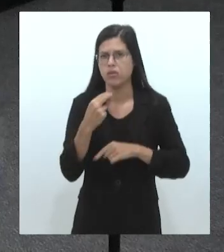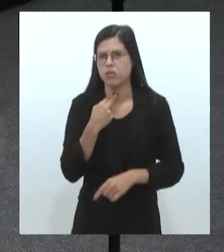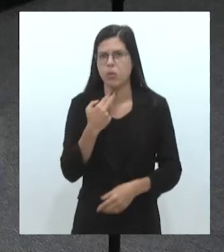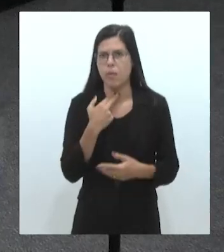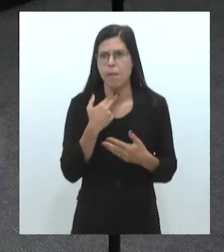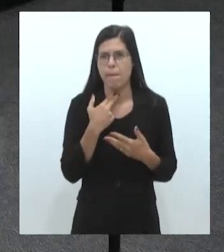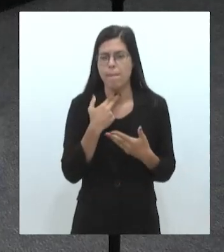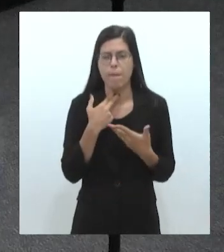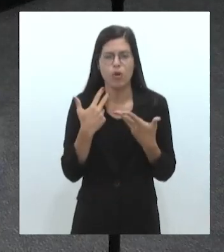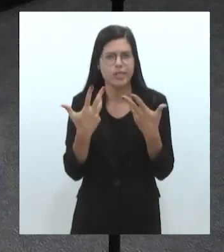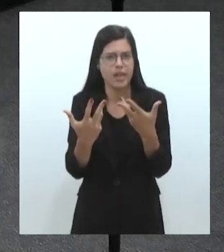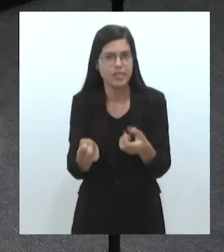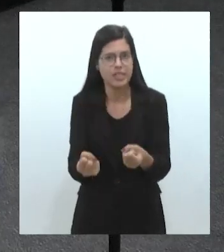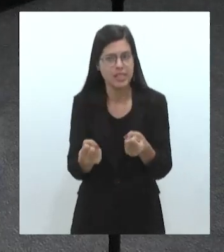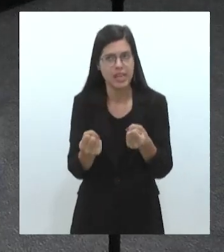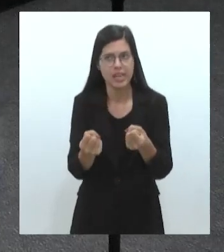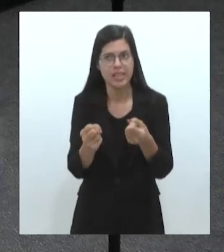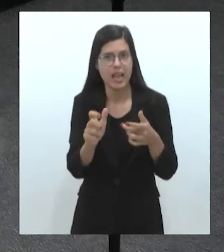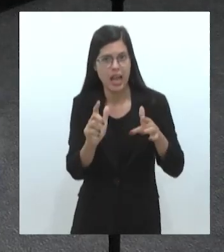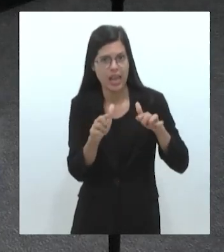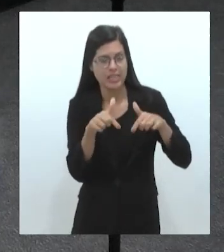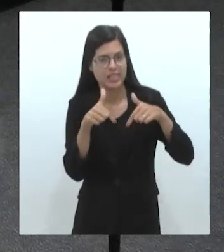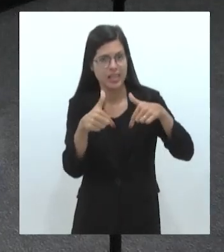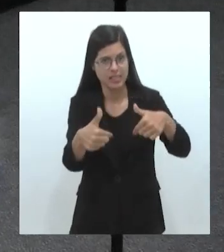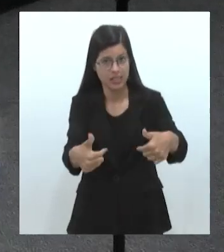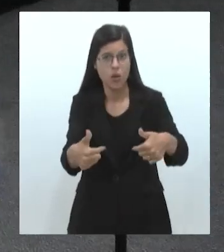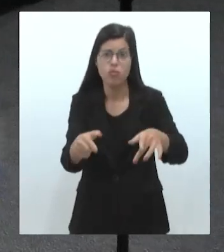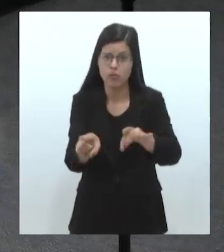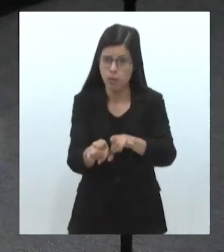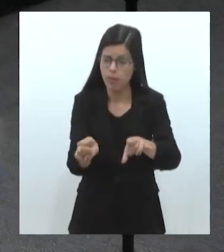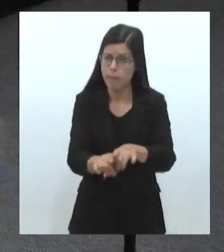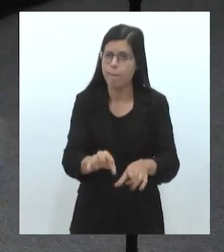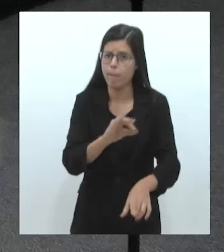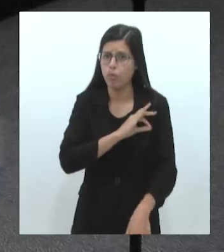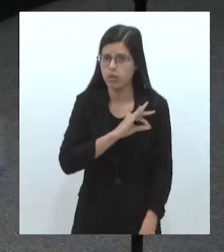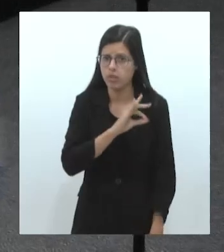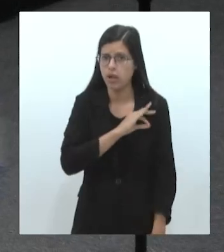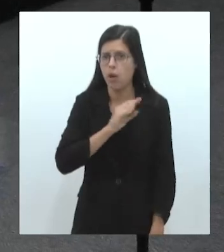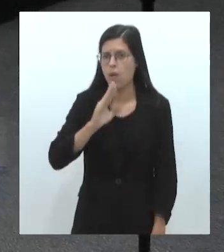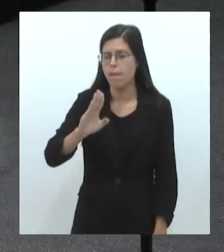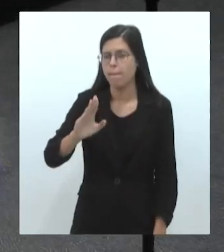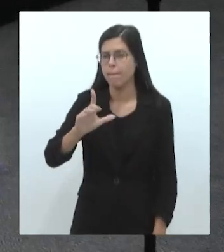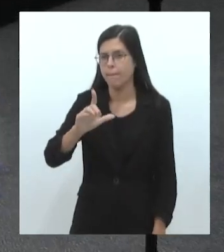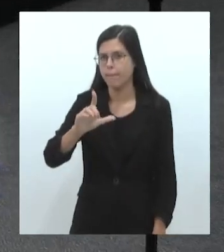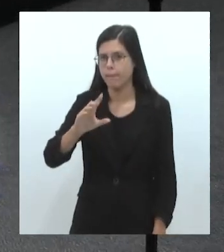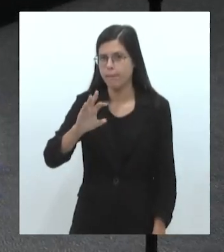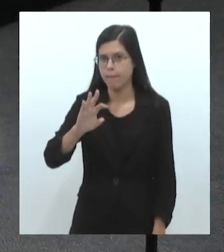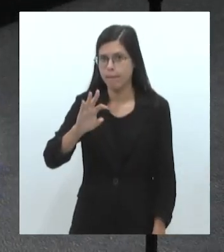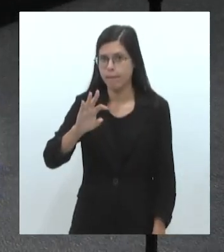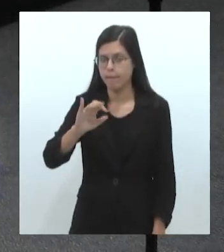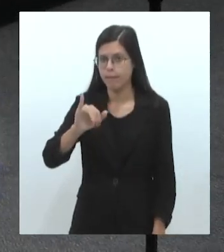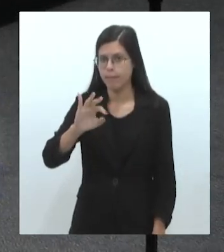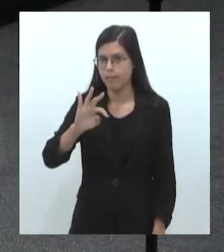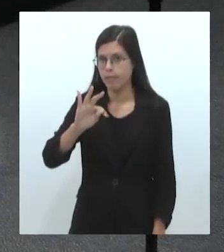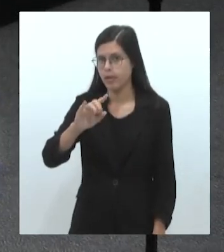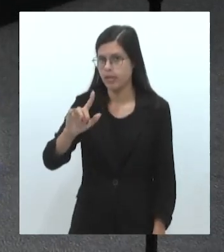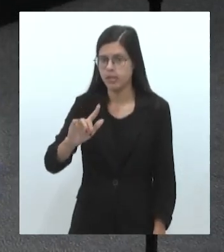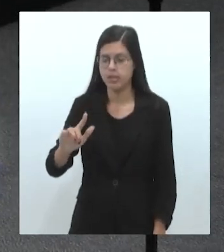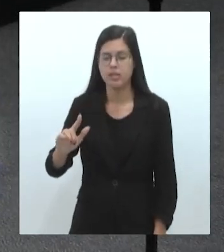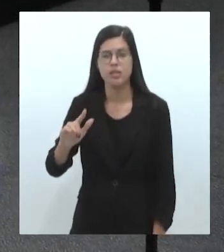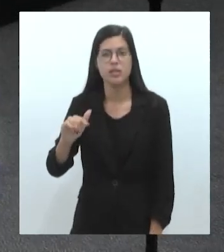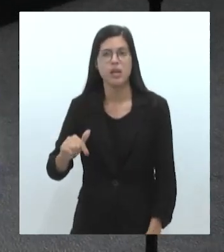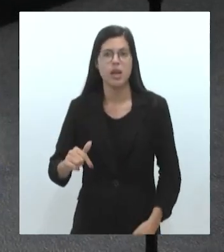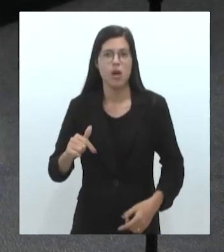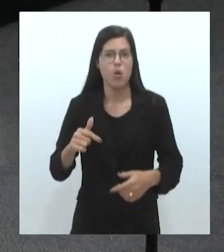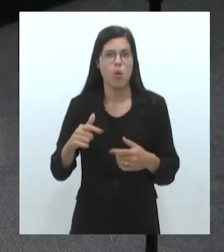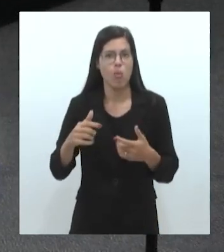submetendo a operações até policiais, blitz, com carro reboque parado,